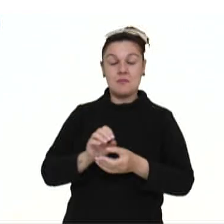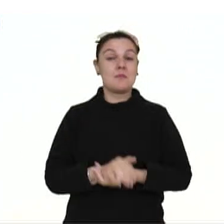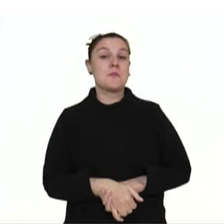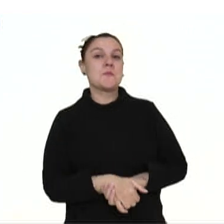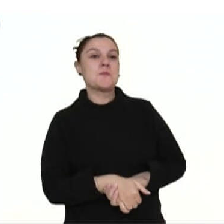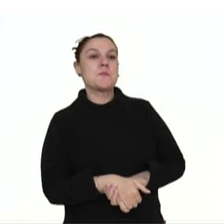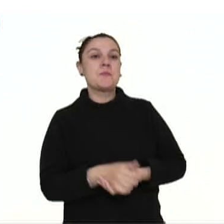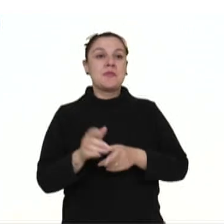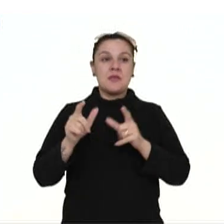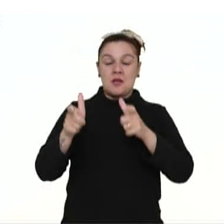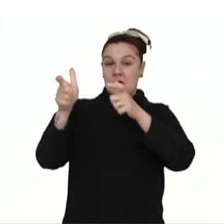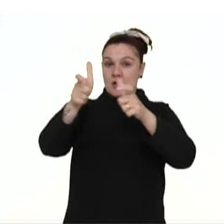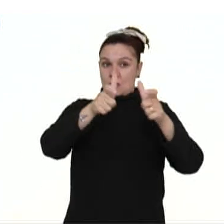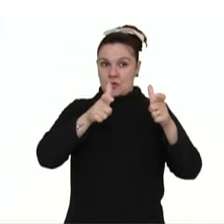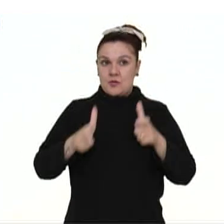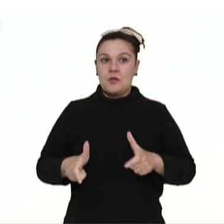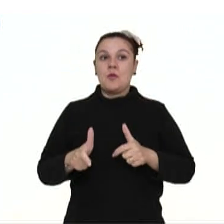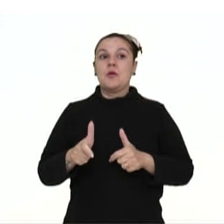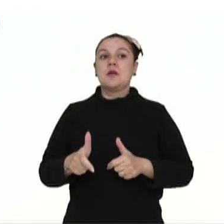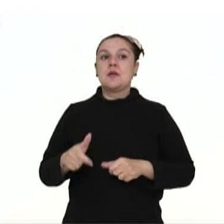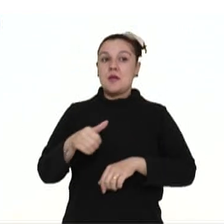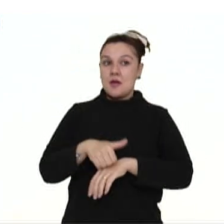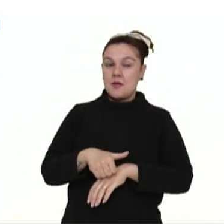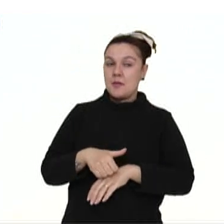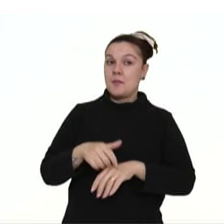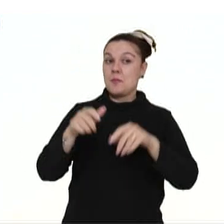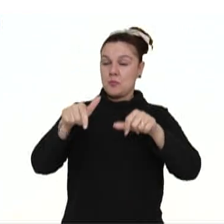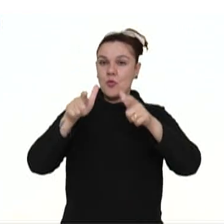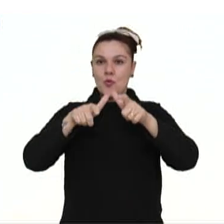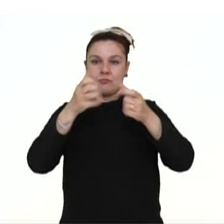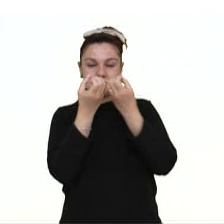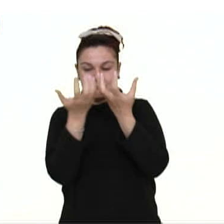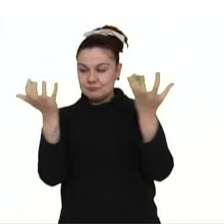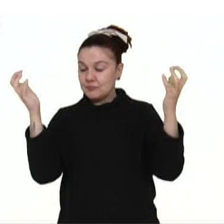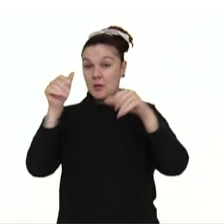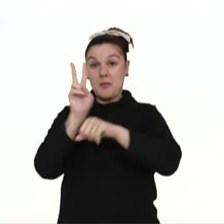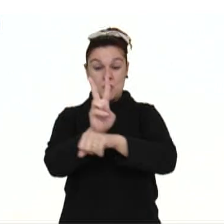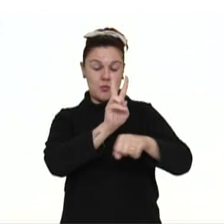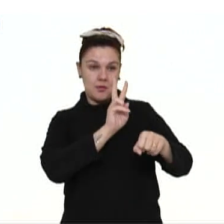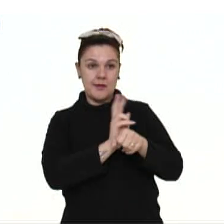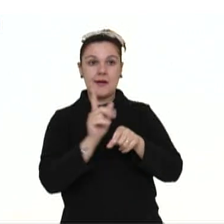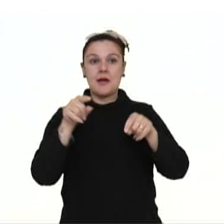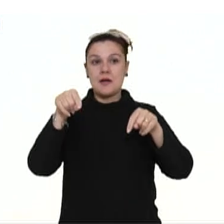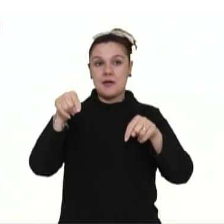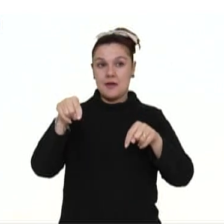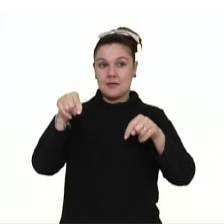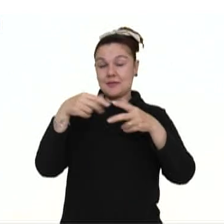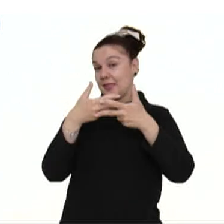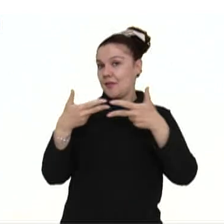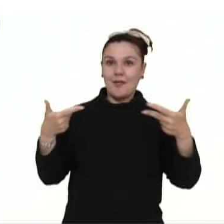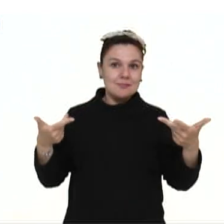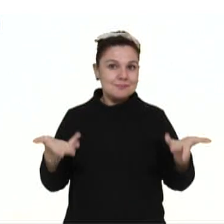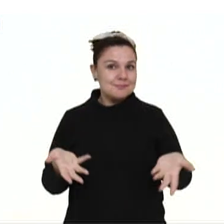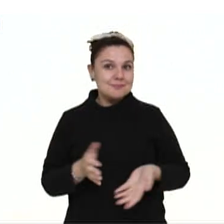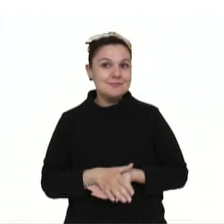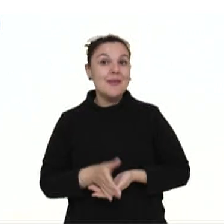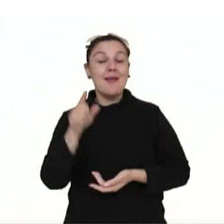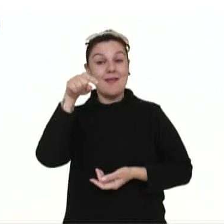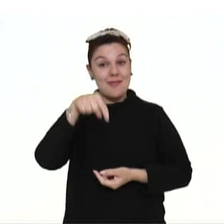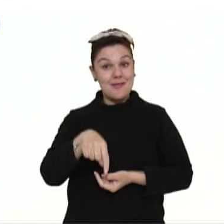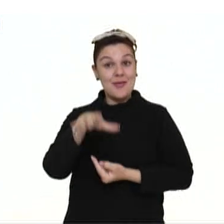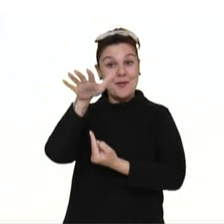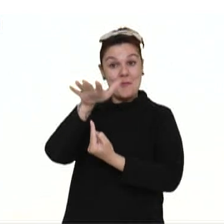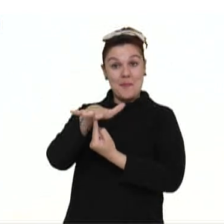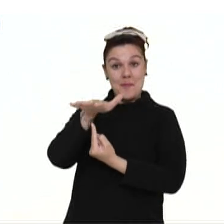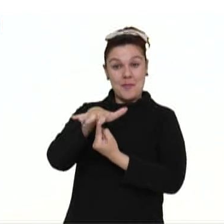e onde estão os povos indígenas, há uma área vegetal muito preservada, e tal, várias coisas. E no